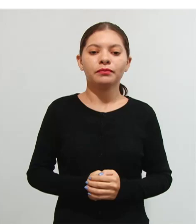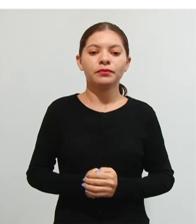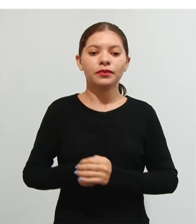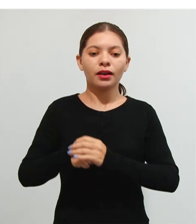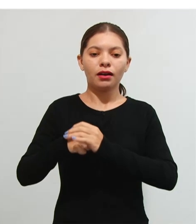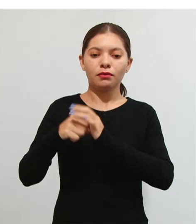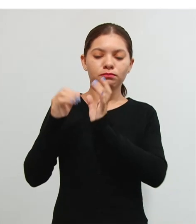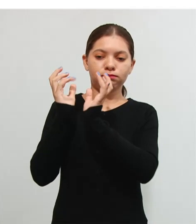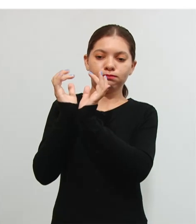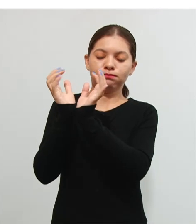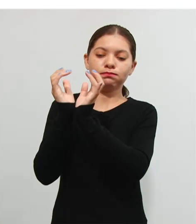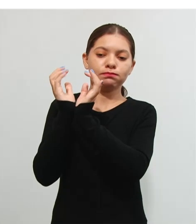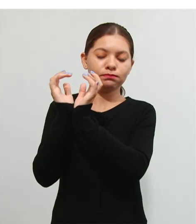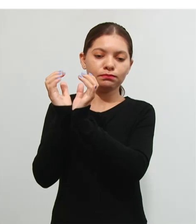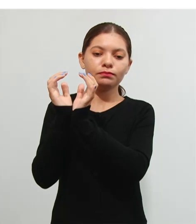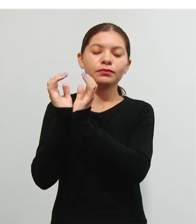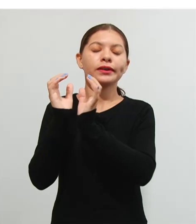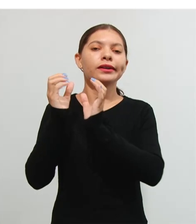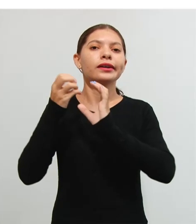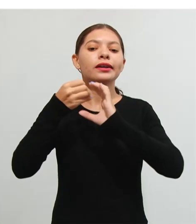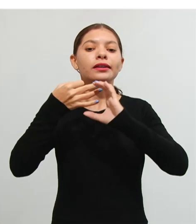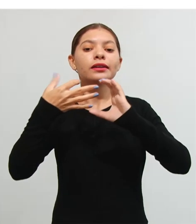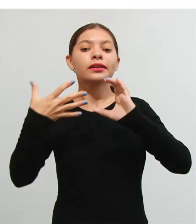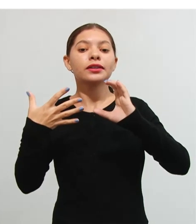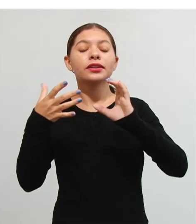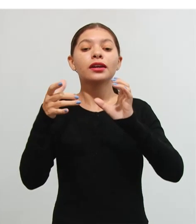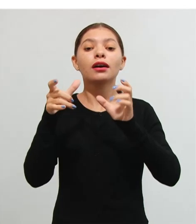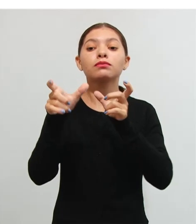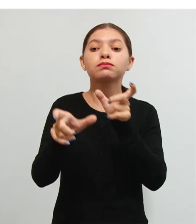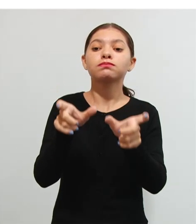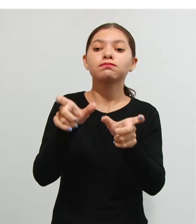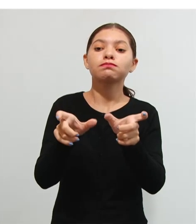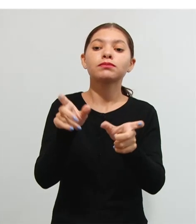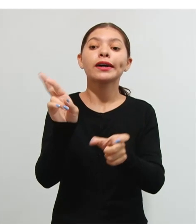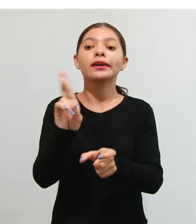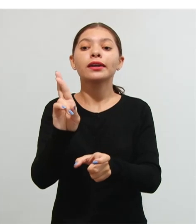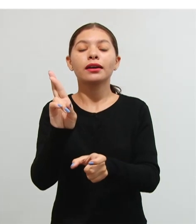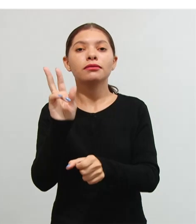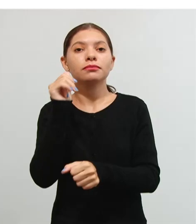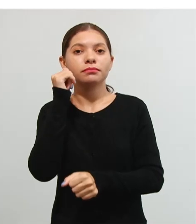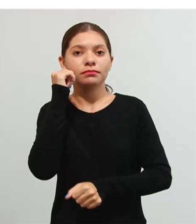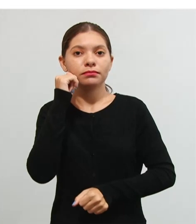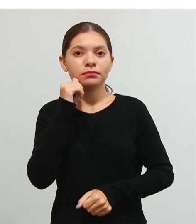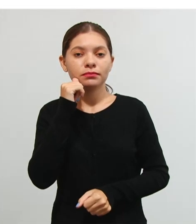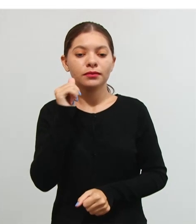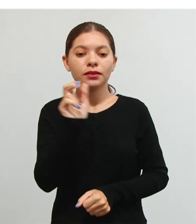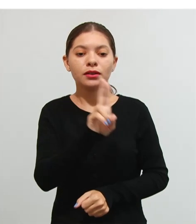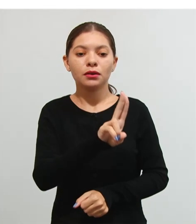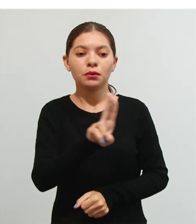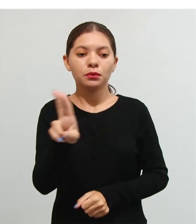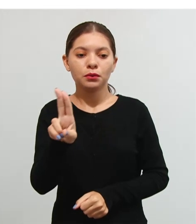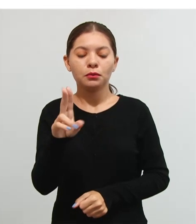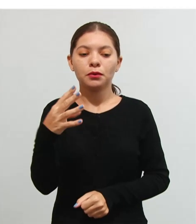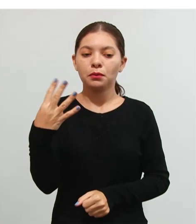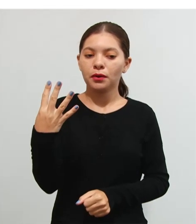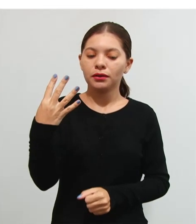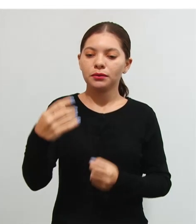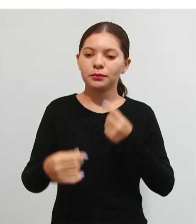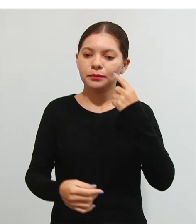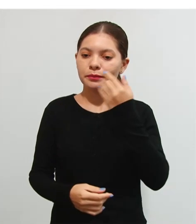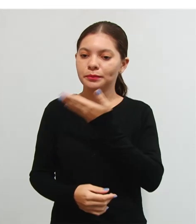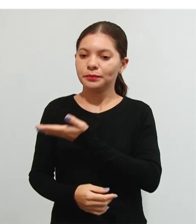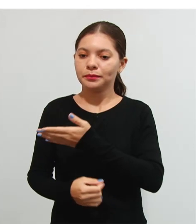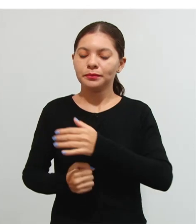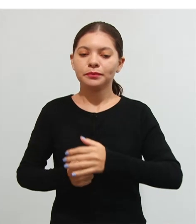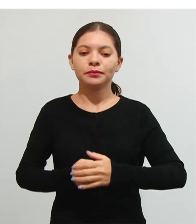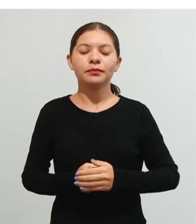neurológico. Então, era mais característico nas meninas. Então, se dava o nome de síndrome de Rett. E